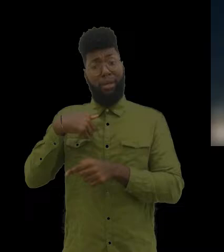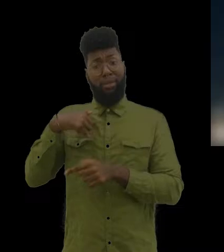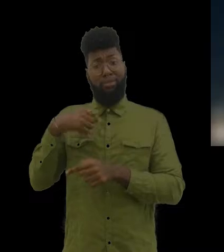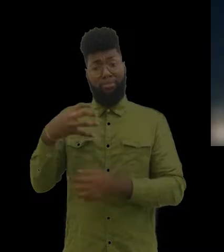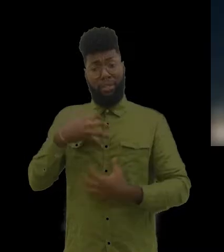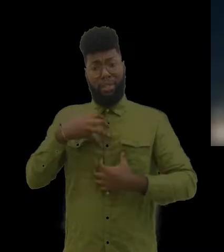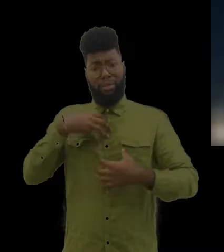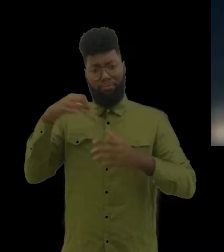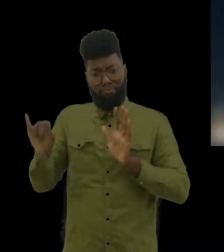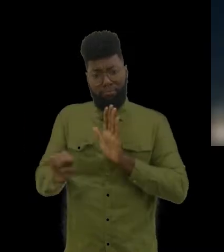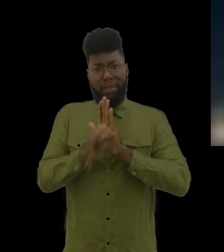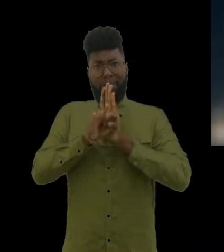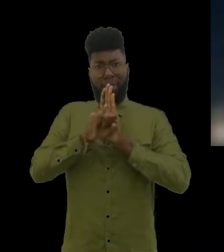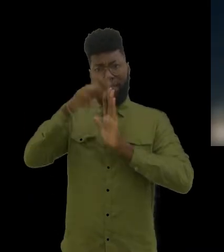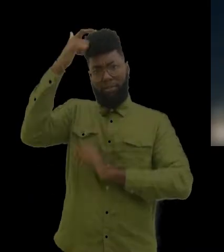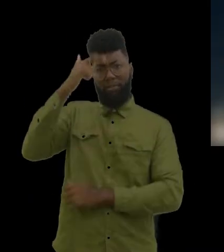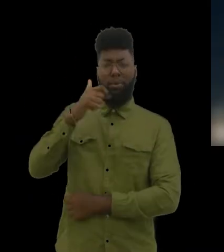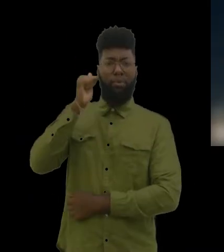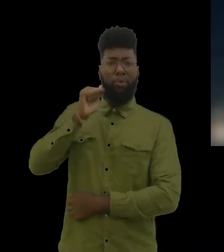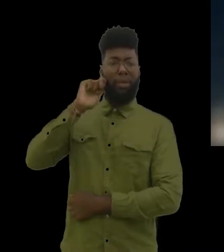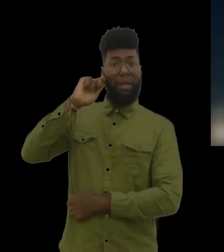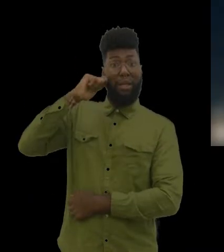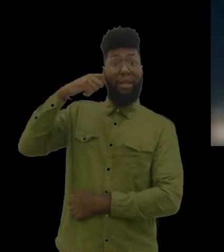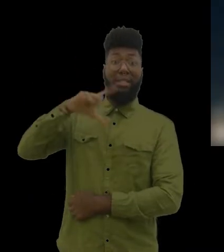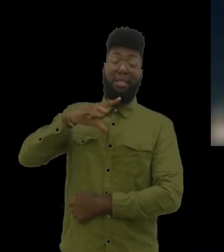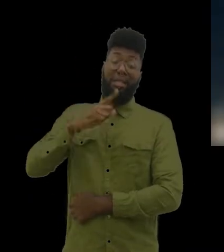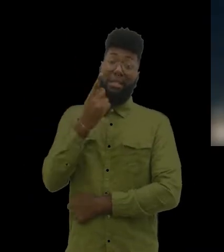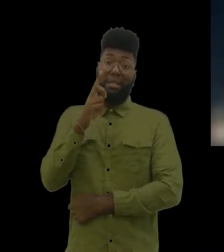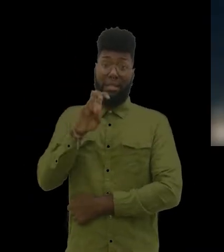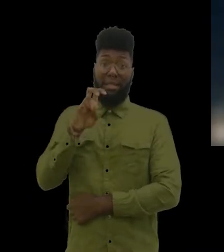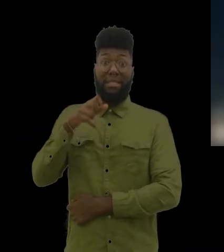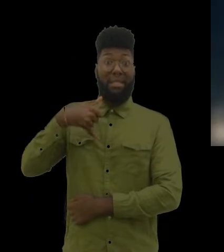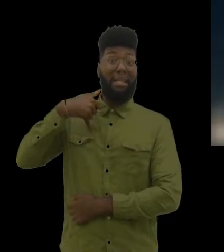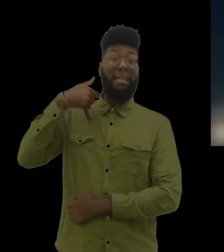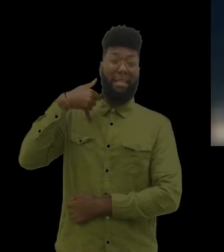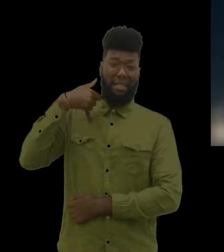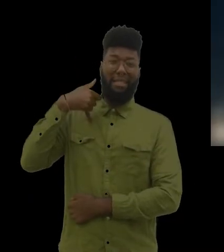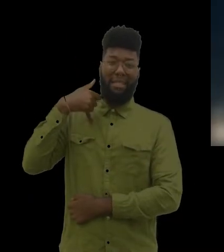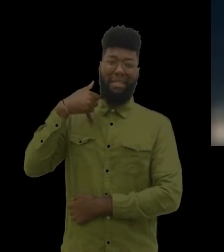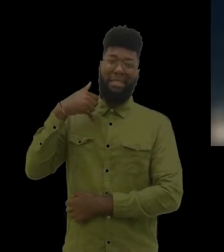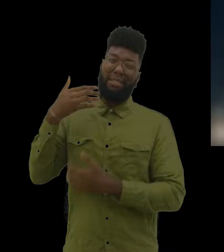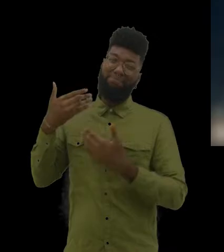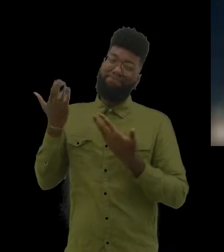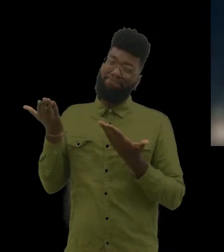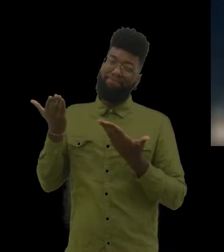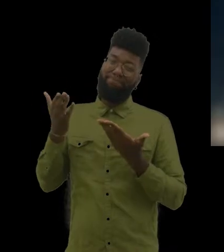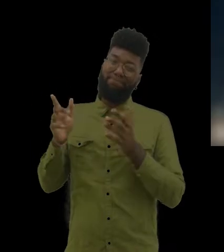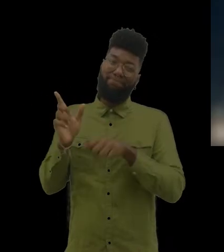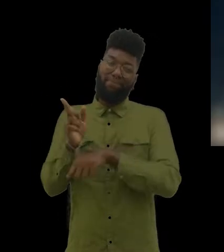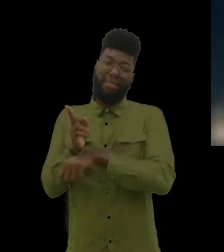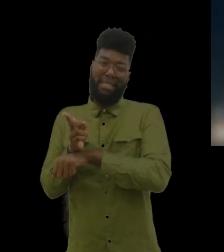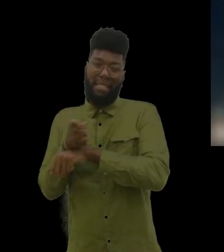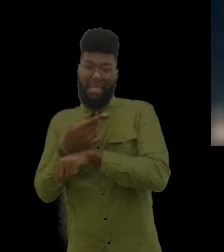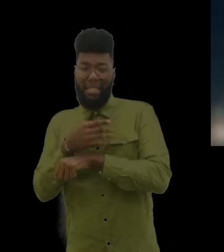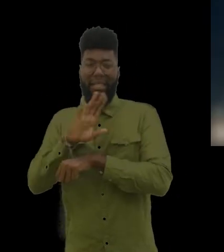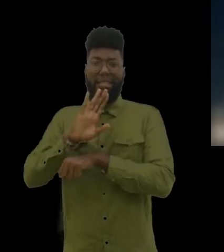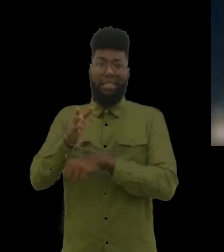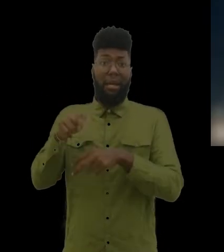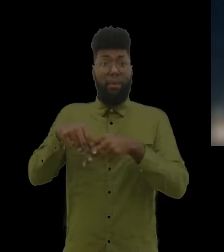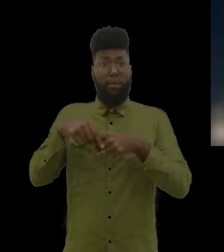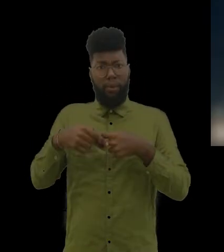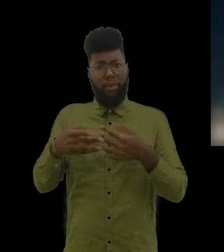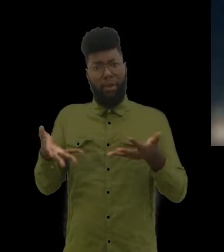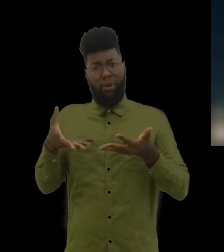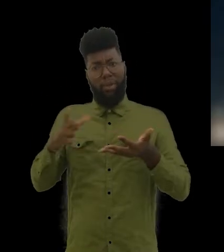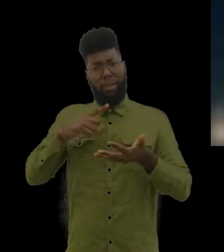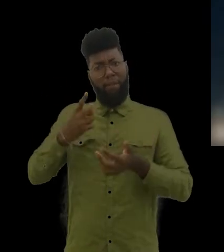anos de idade, né? Então, talvez eu tenha perdido muitas coisas e por isso que hoje essa ânsia, né, prof, de querer cada vez mais estar perto